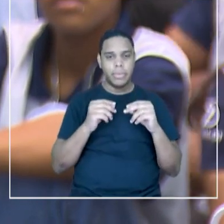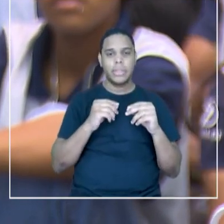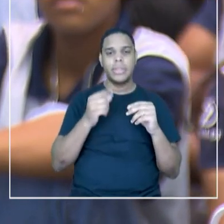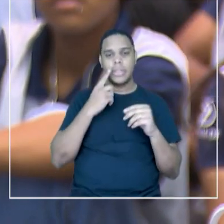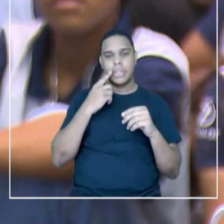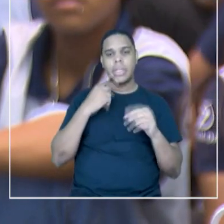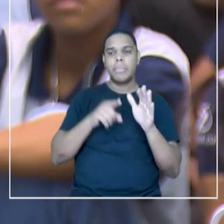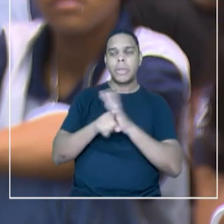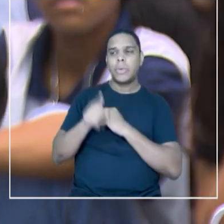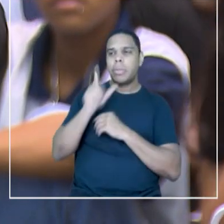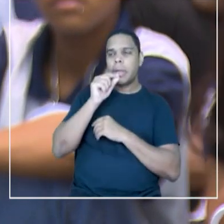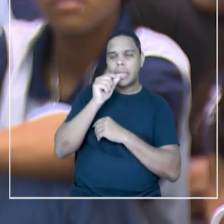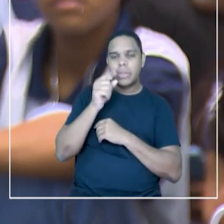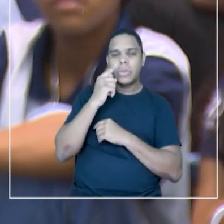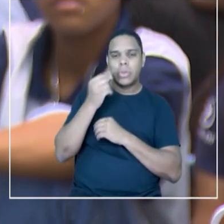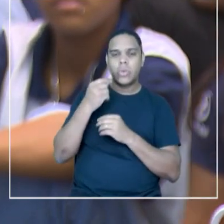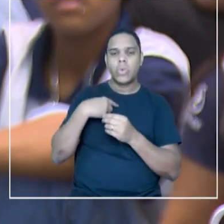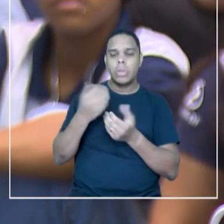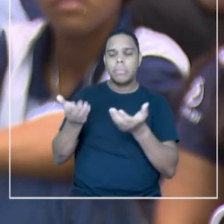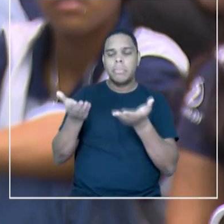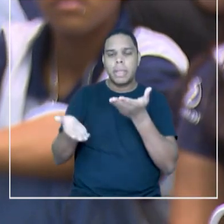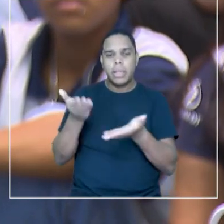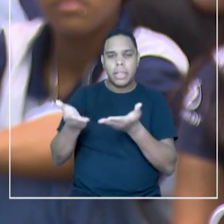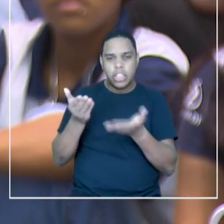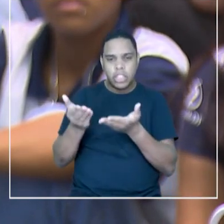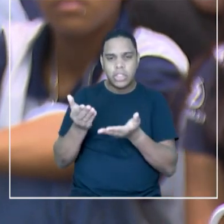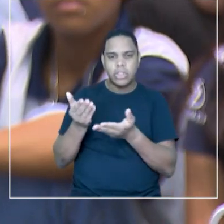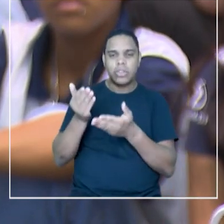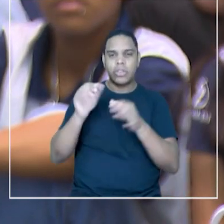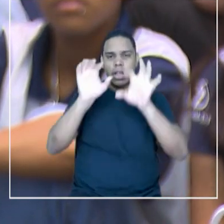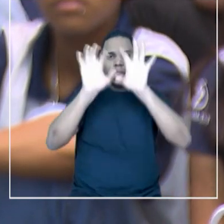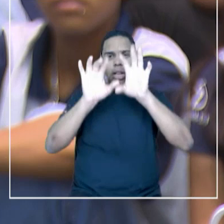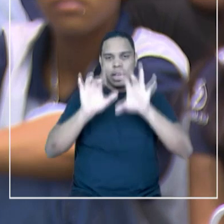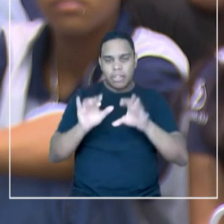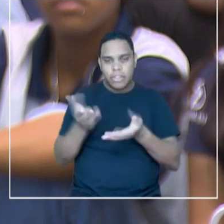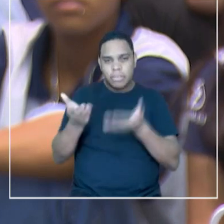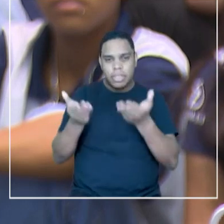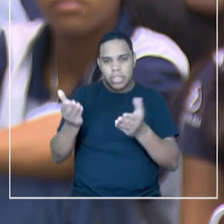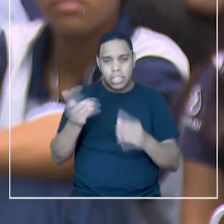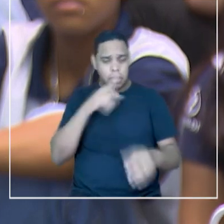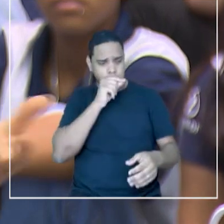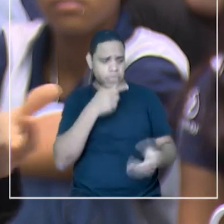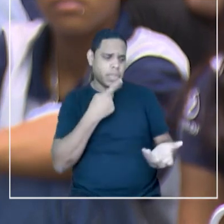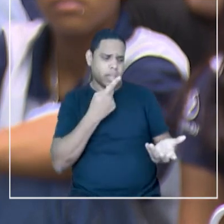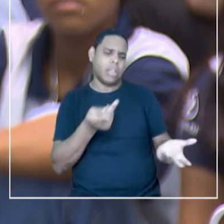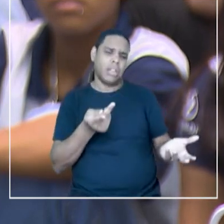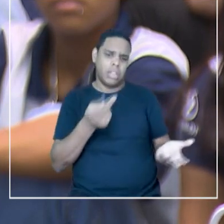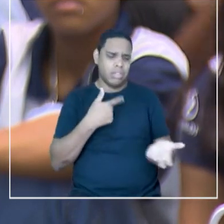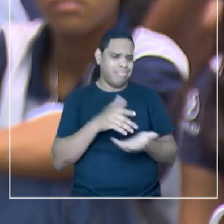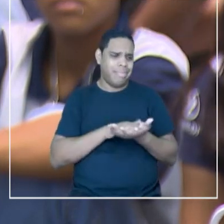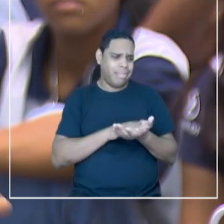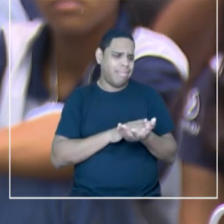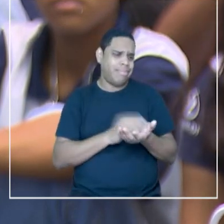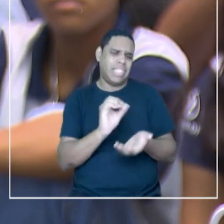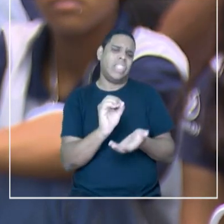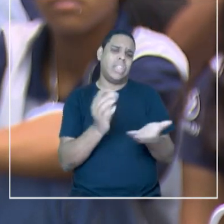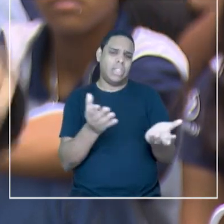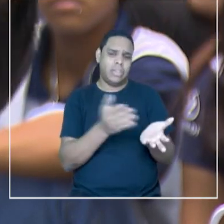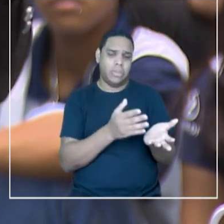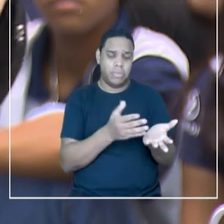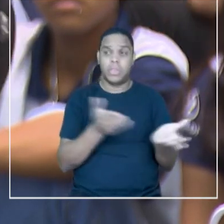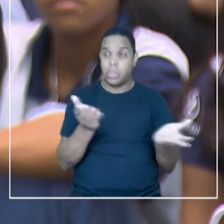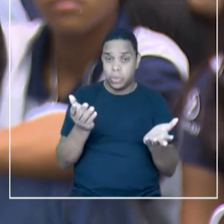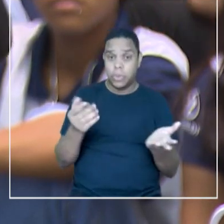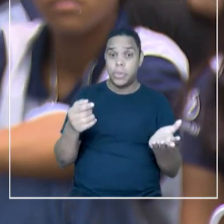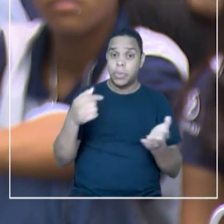pássaro quanto pesa o floco de neve. Aí o pássaro fala assim, pô, não pesa nada. Falou, pois é, eu